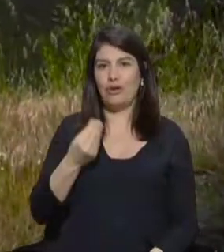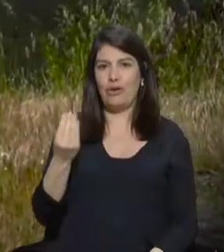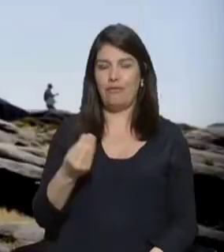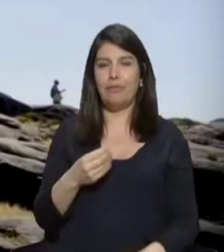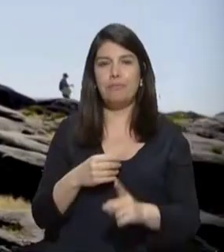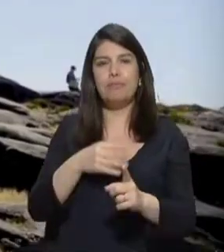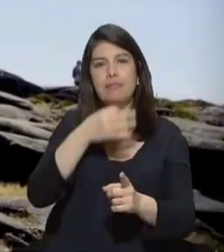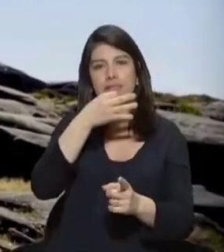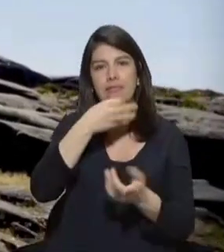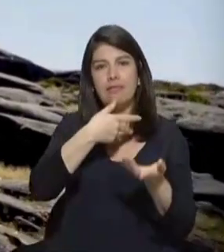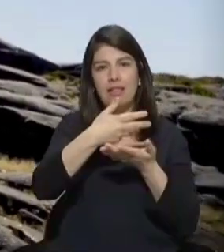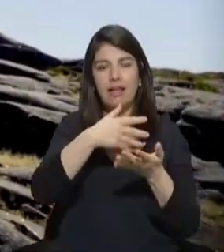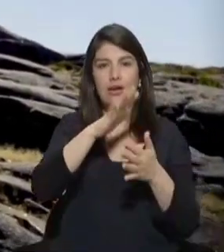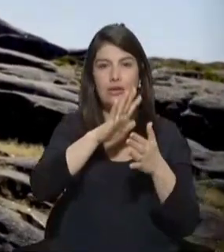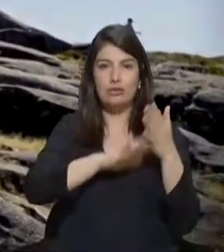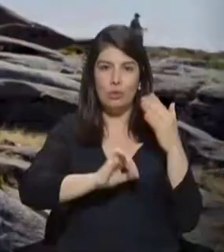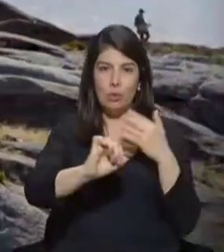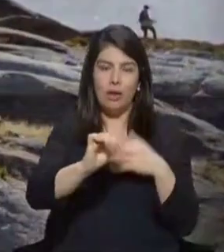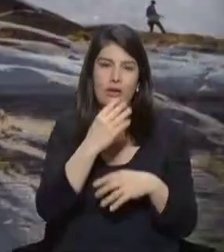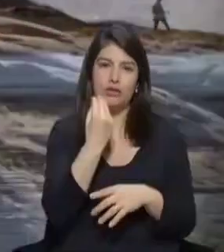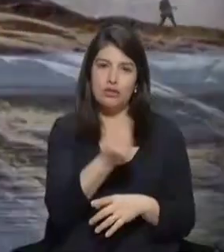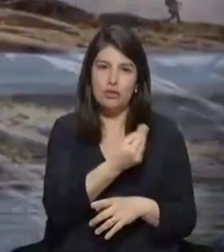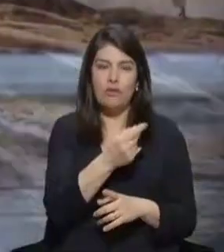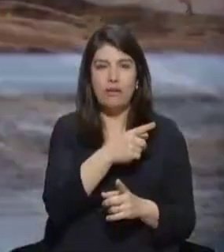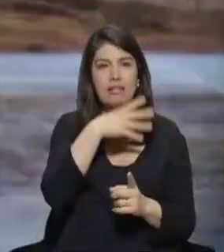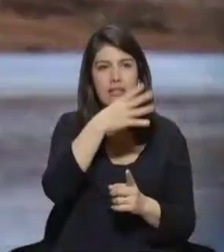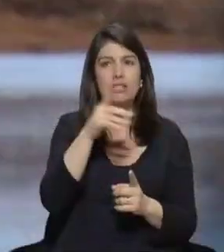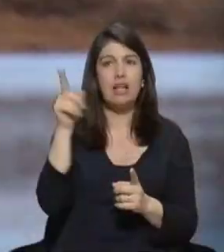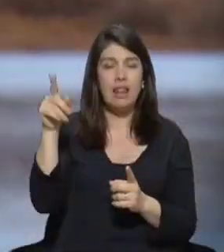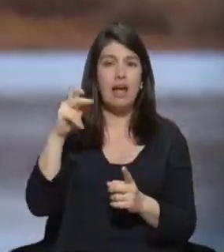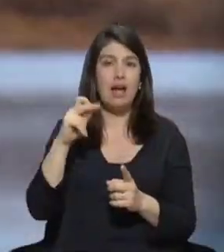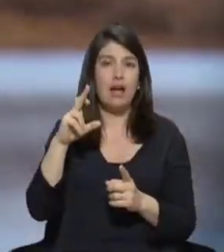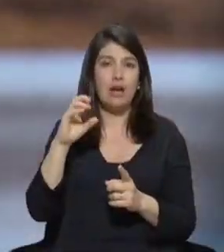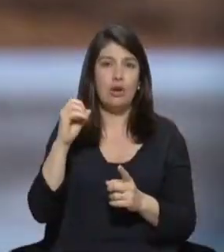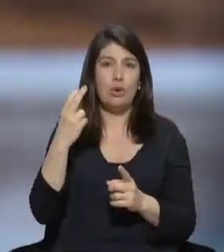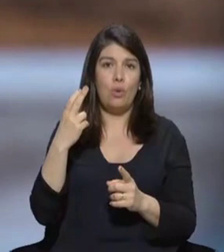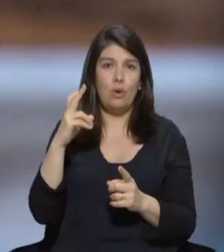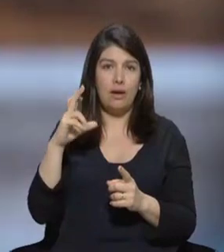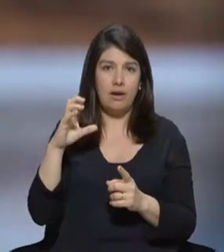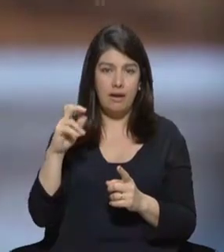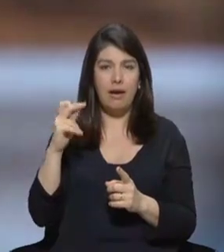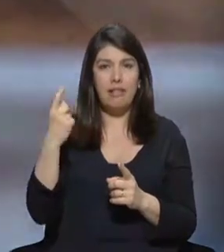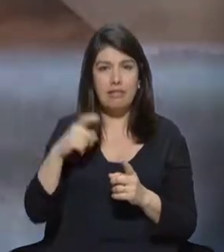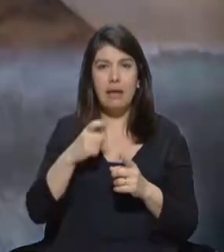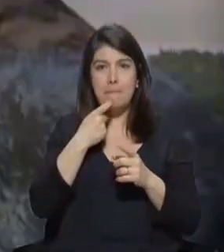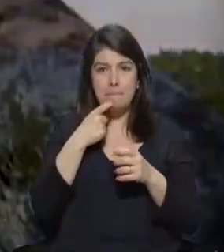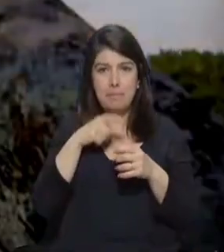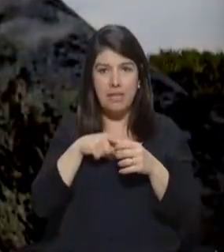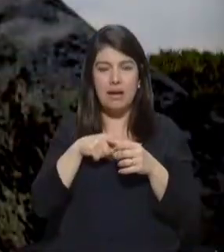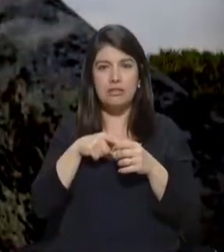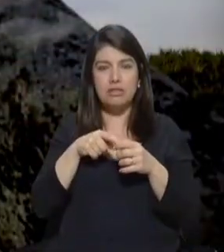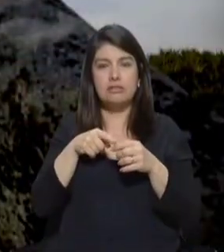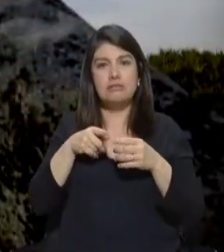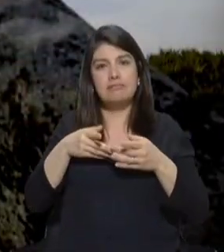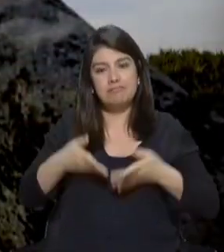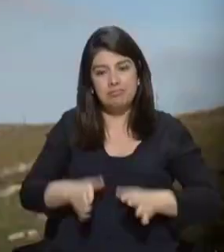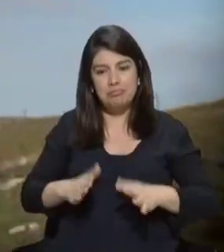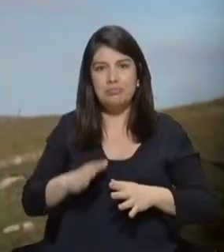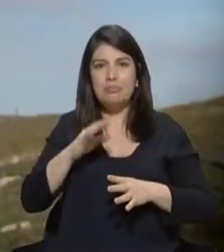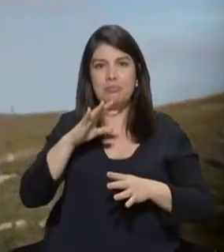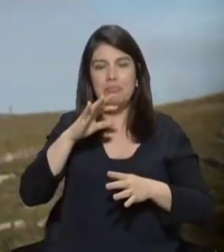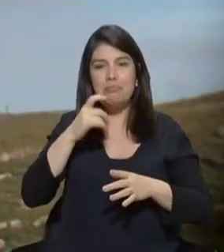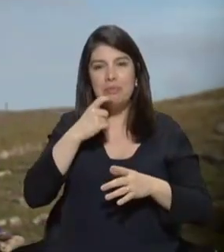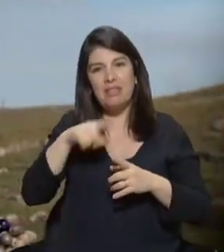com colegas teus, jovens também, pá, existem umas pedras em Arouca que conseguem parir outras pedras. Qual é normalmente a reação? Sim,